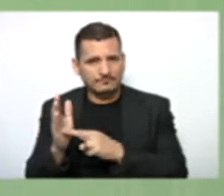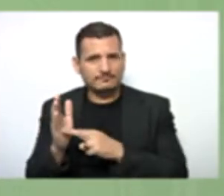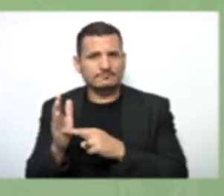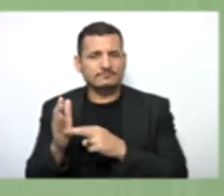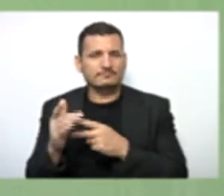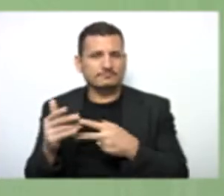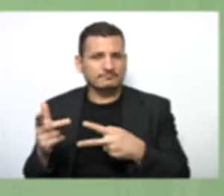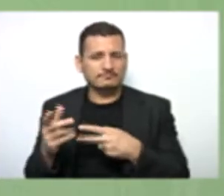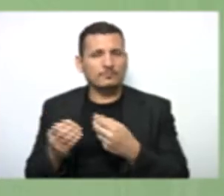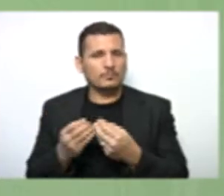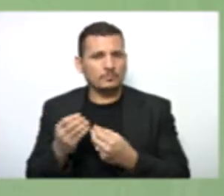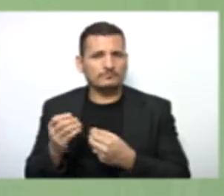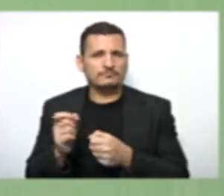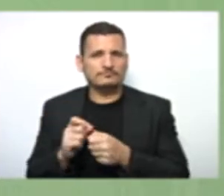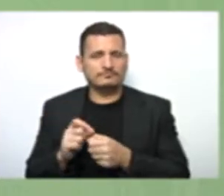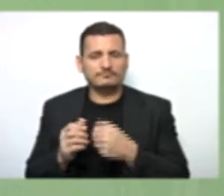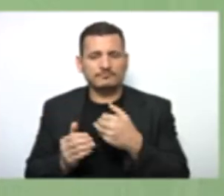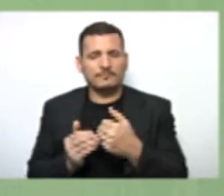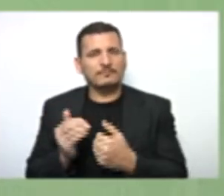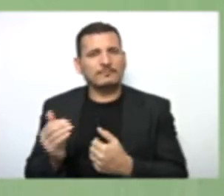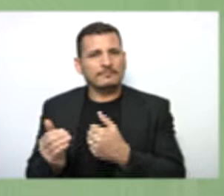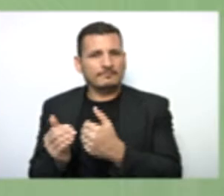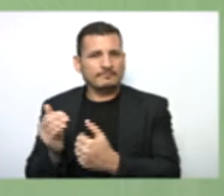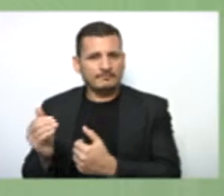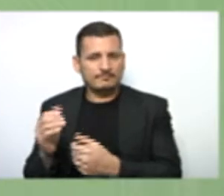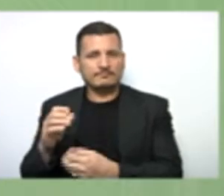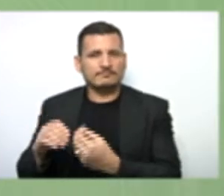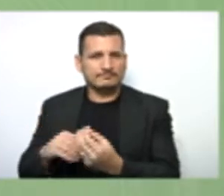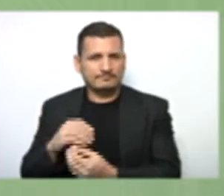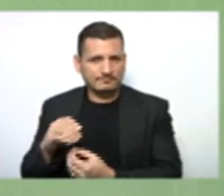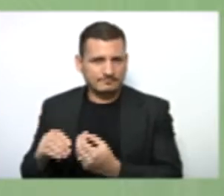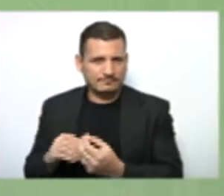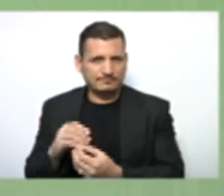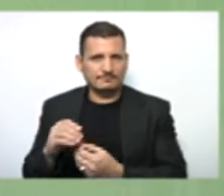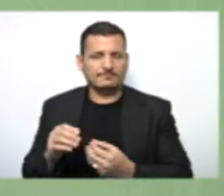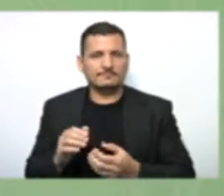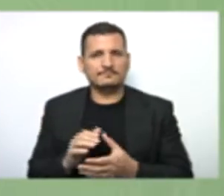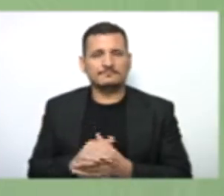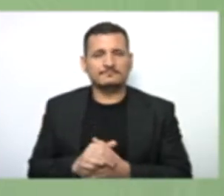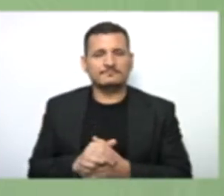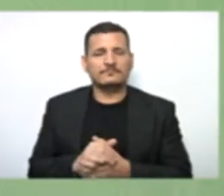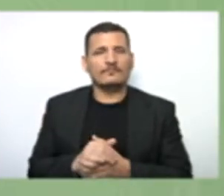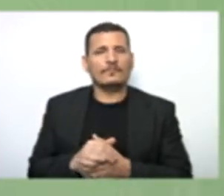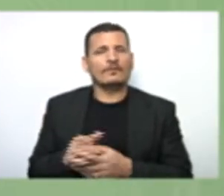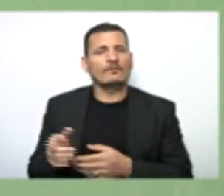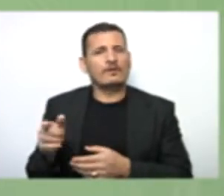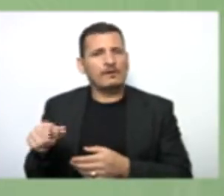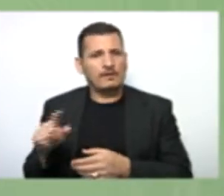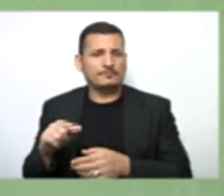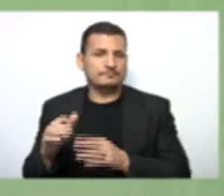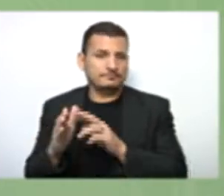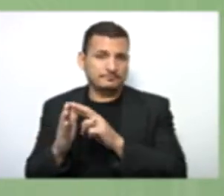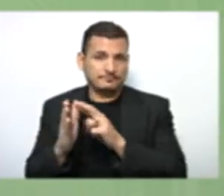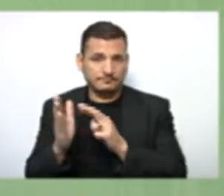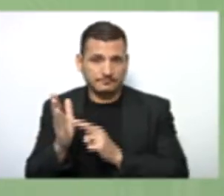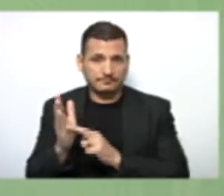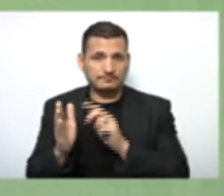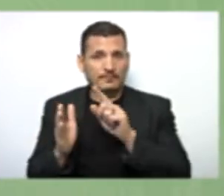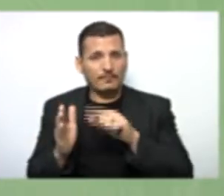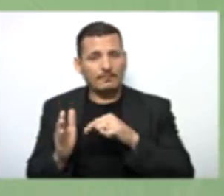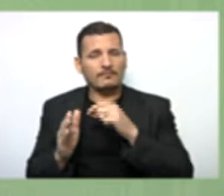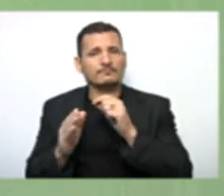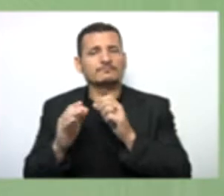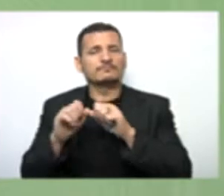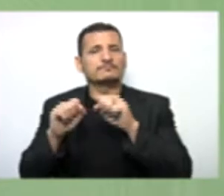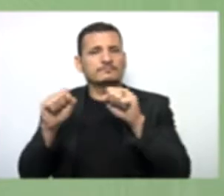De como prosseguir, né? De como Isso. realizar. Quais seriam eles? E essas instruções, né, são o que o software, o que